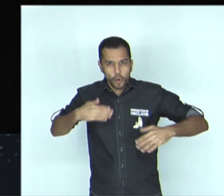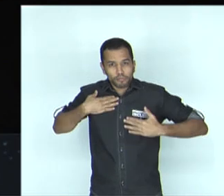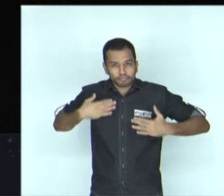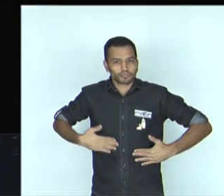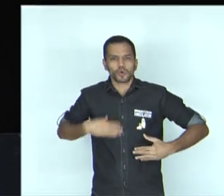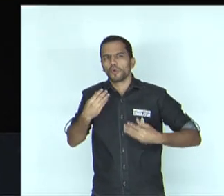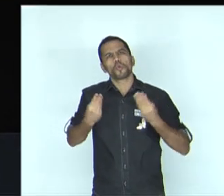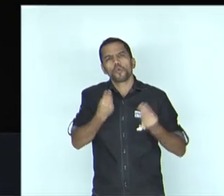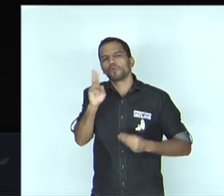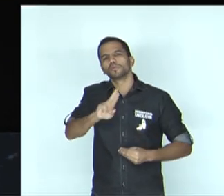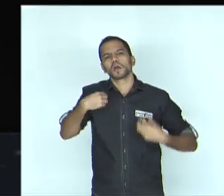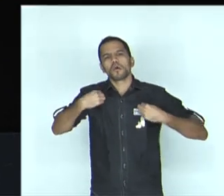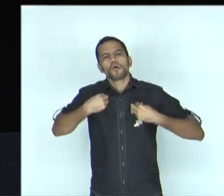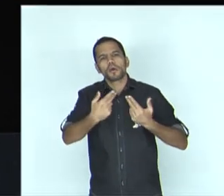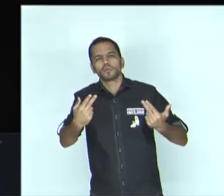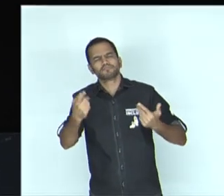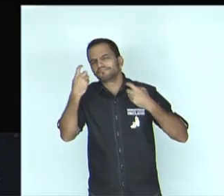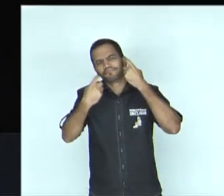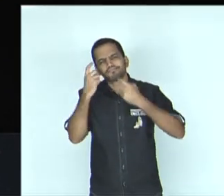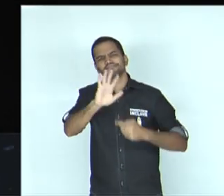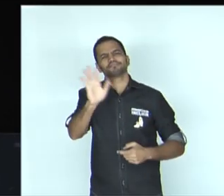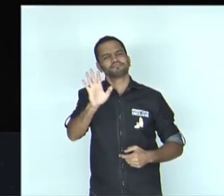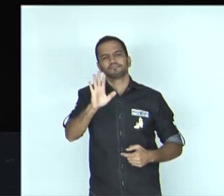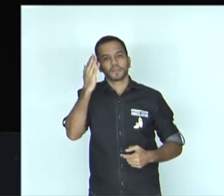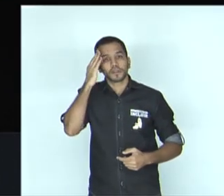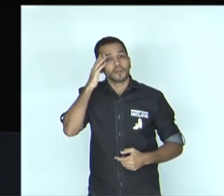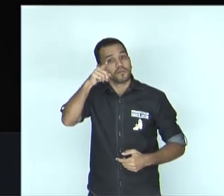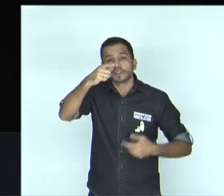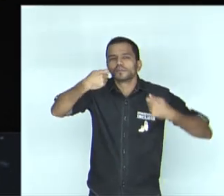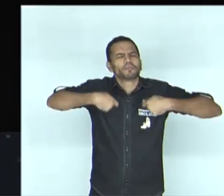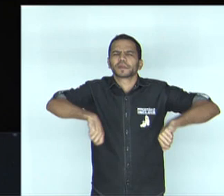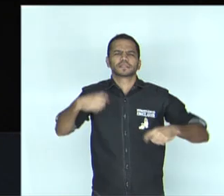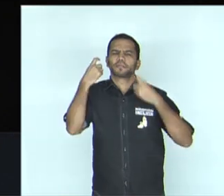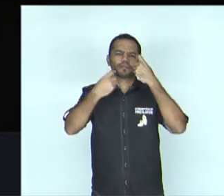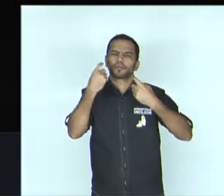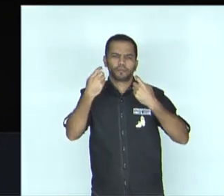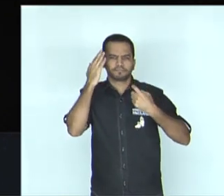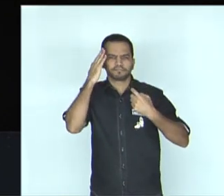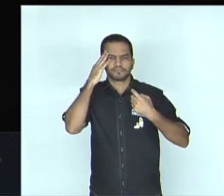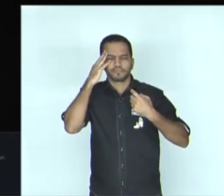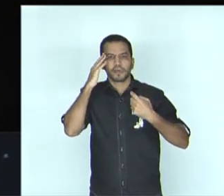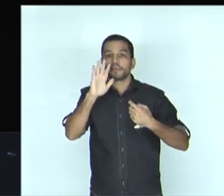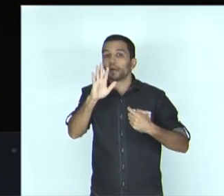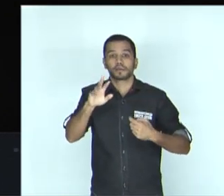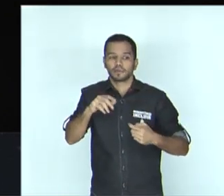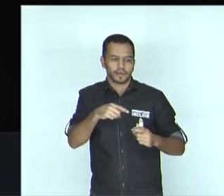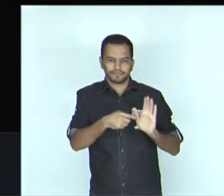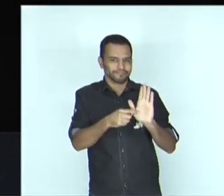vestir. Ele está dizendo, olha, não se preocupe, mas não está dizendo, pare de